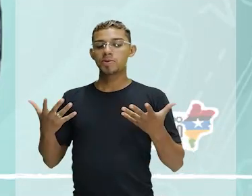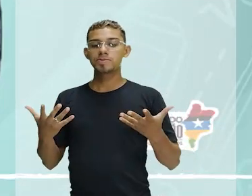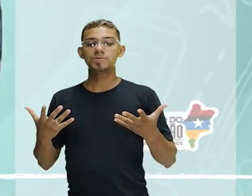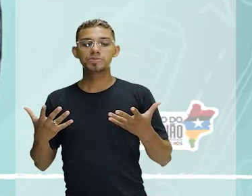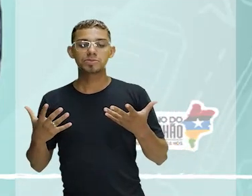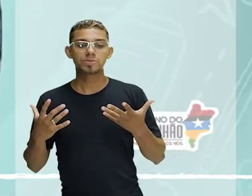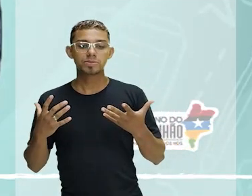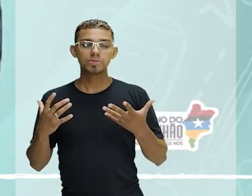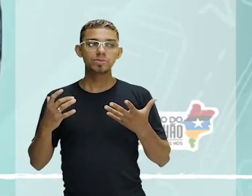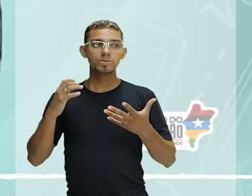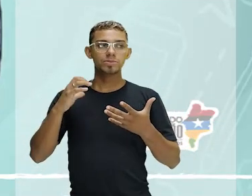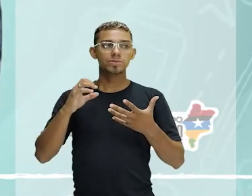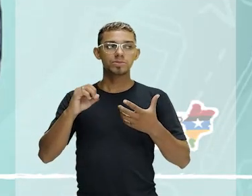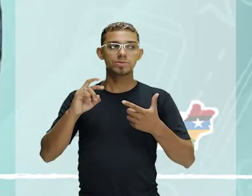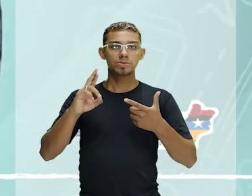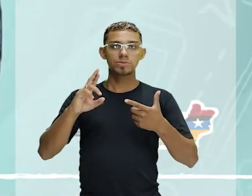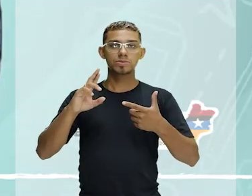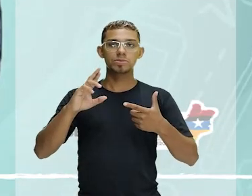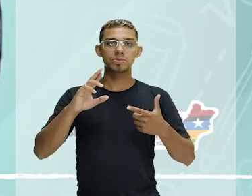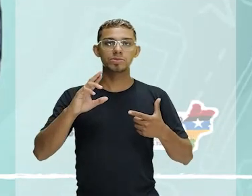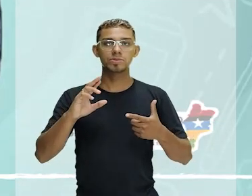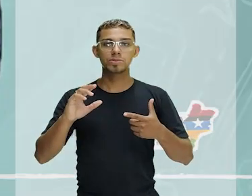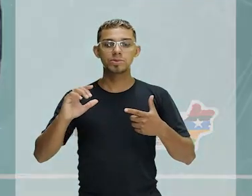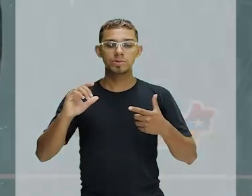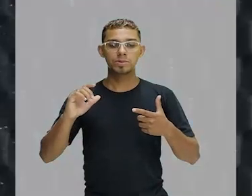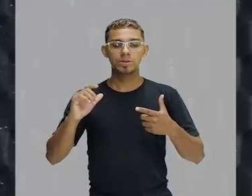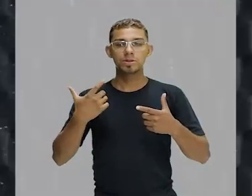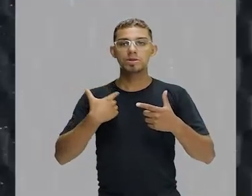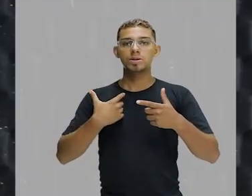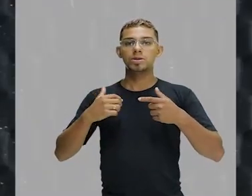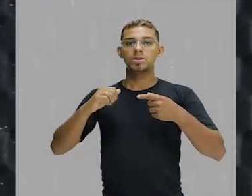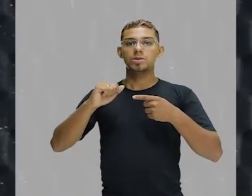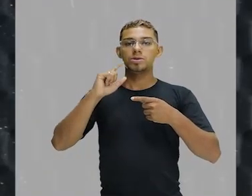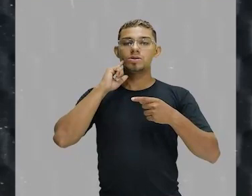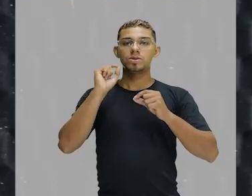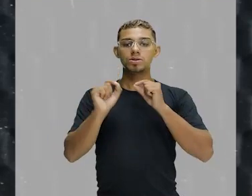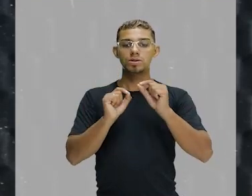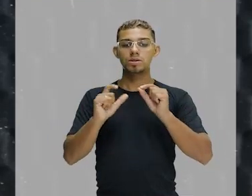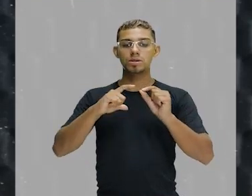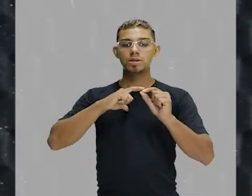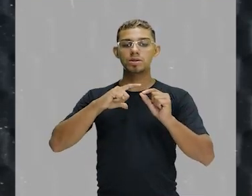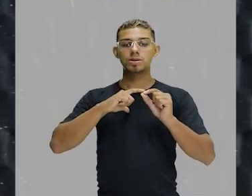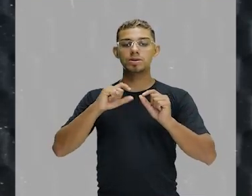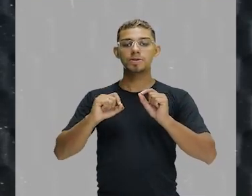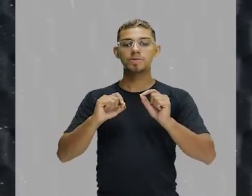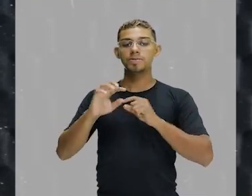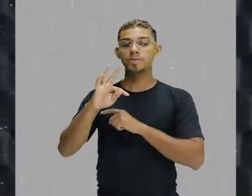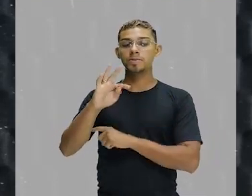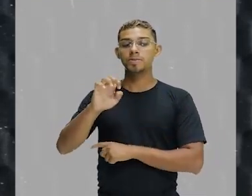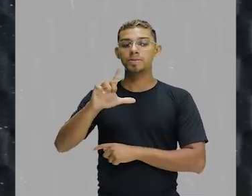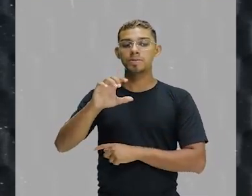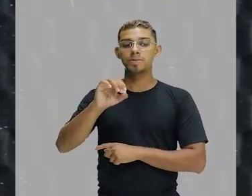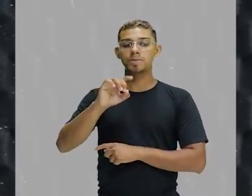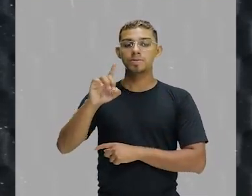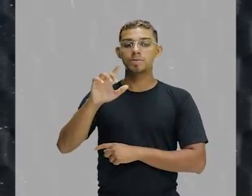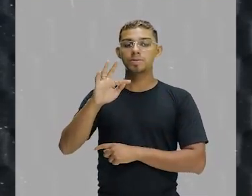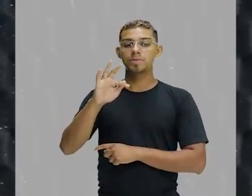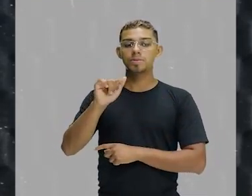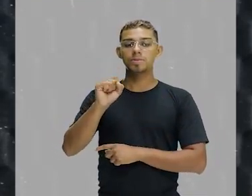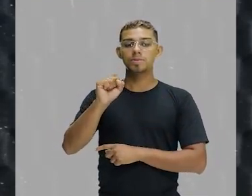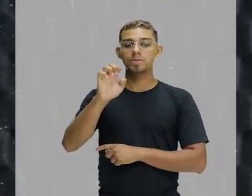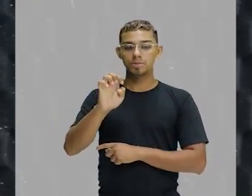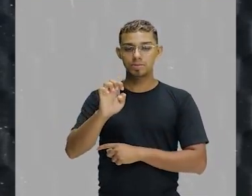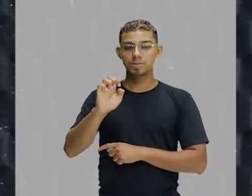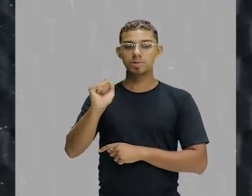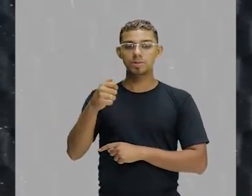cada cromossomo filho vai formar um núcleo em torno dele, certo? Vai ocorrer o quê? A telófase 2. Separação